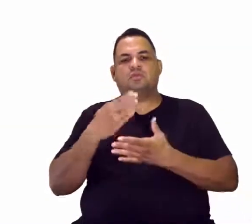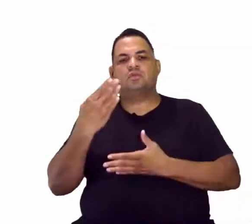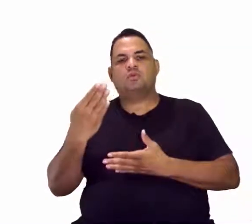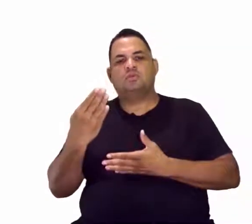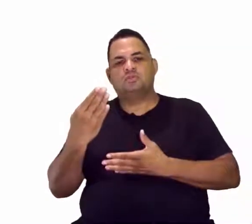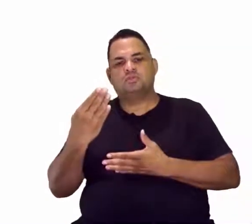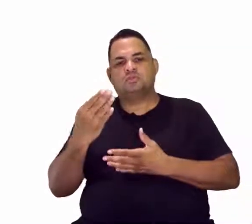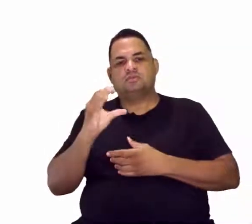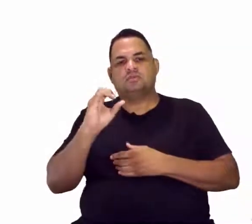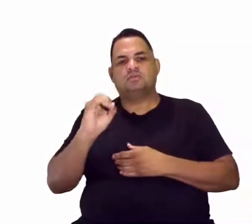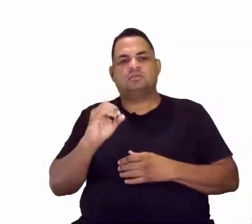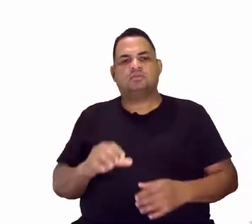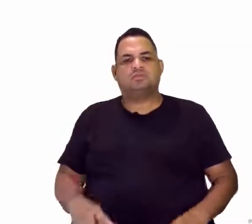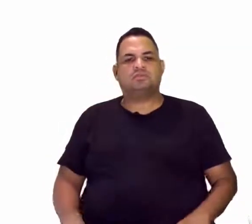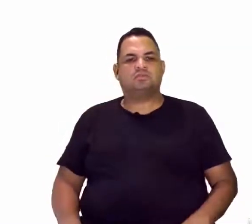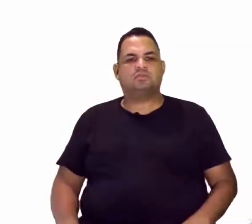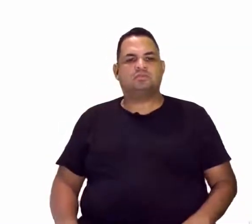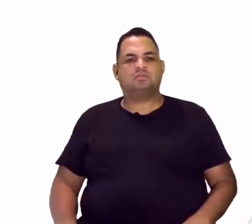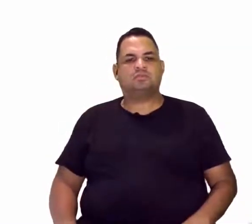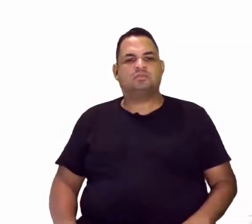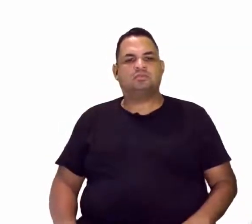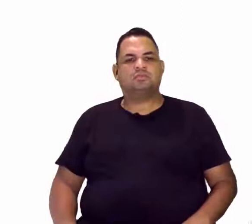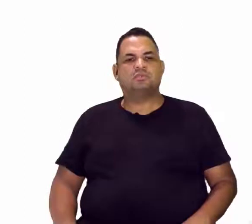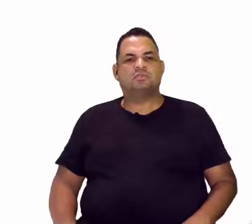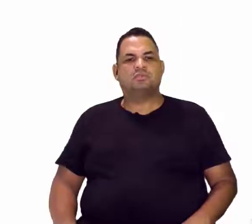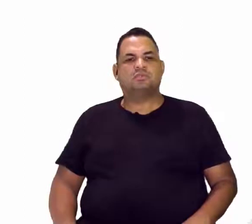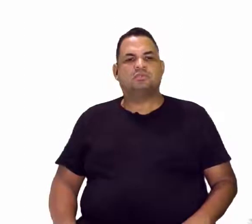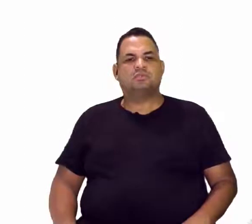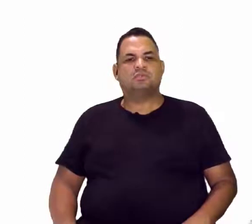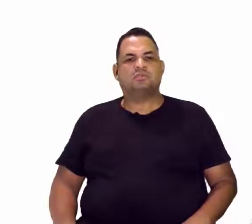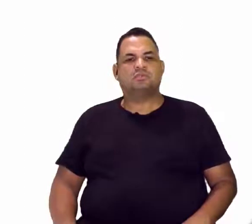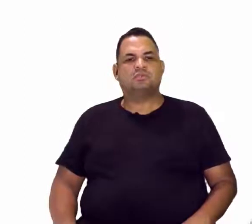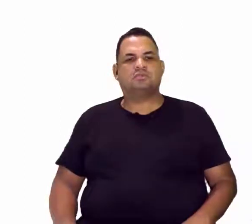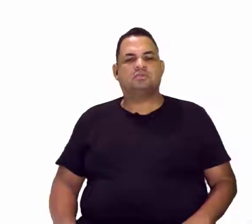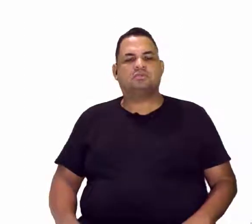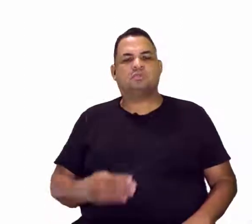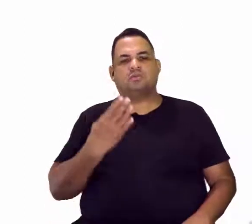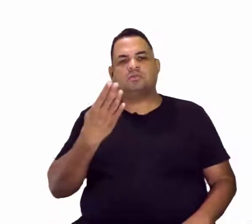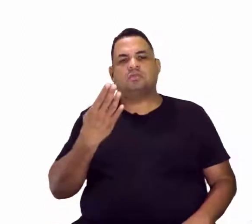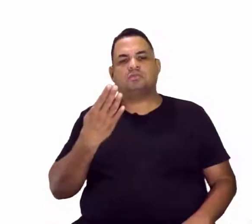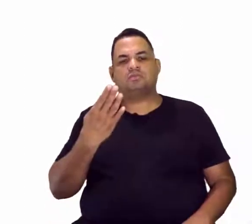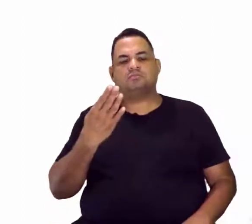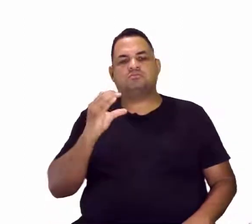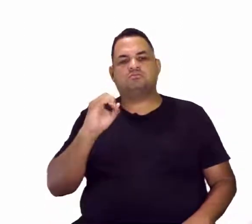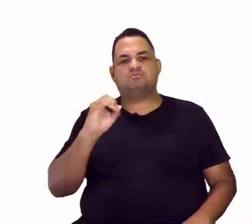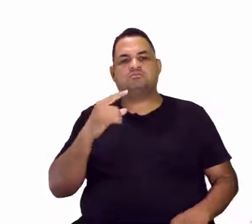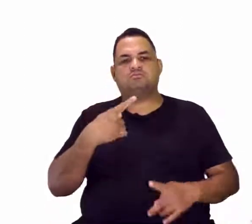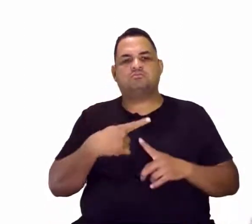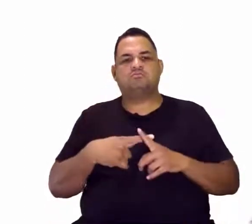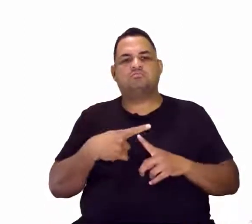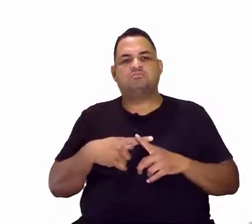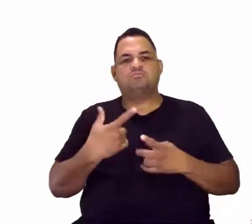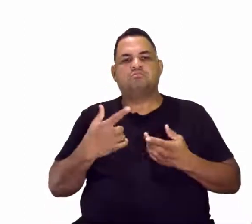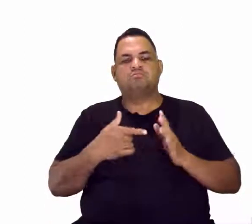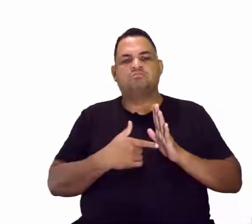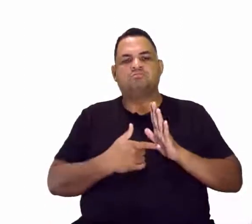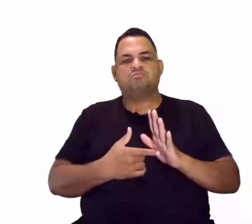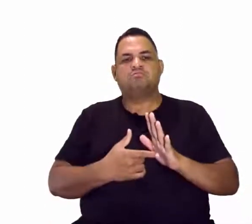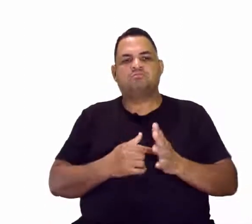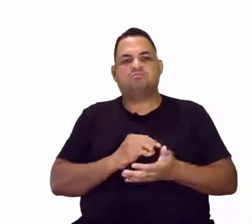4 oxigênios. Nesse caso aqui, ele vai ter 4 oxigênios, porque a nossa alternativa que